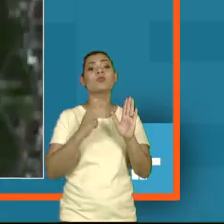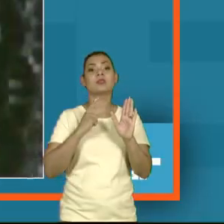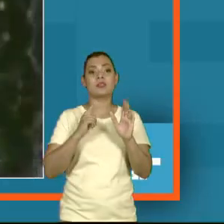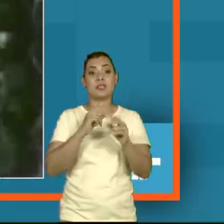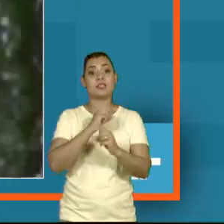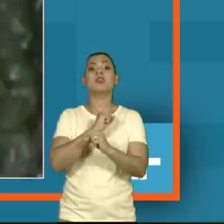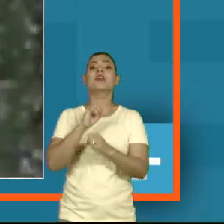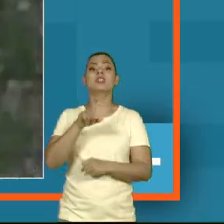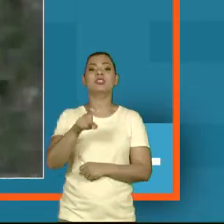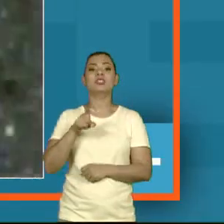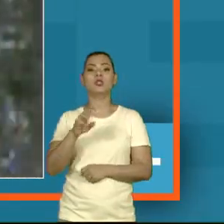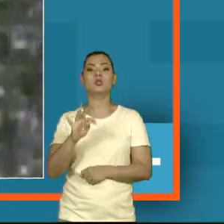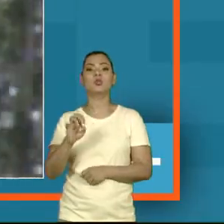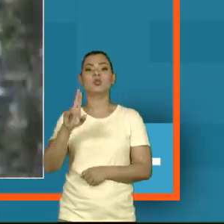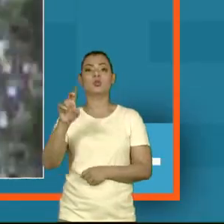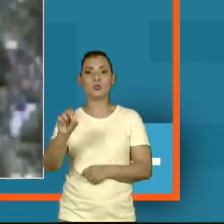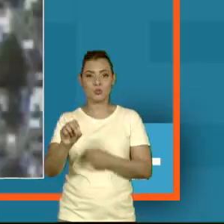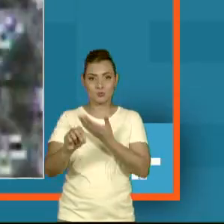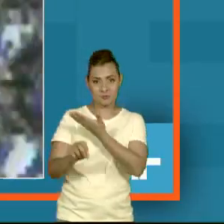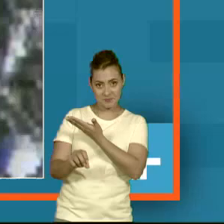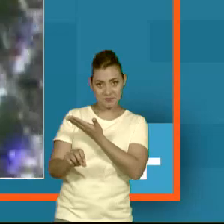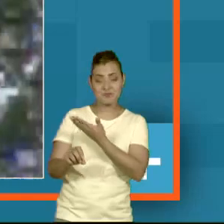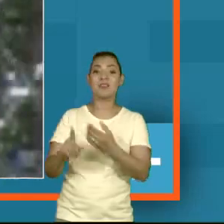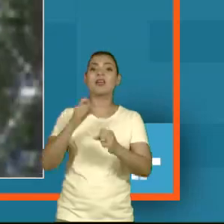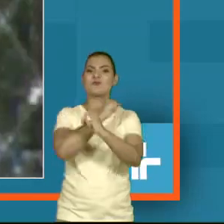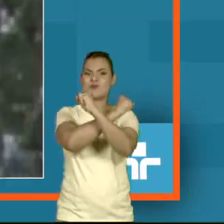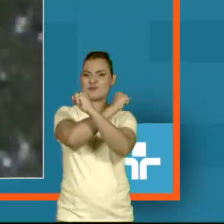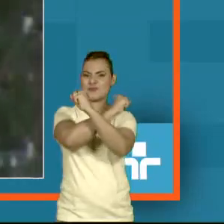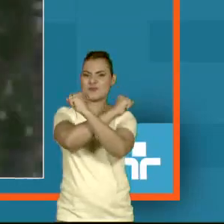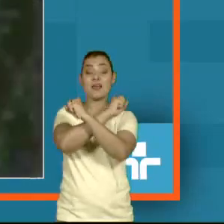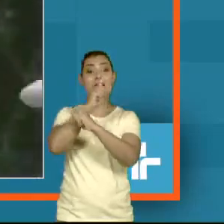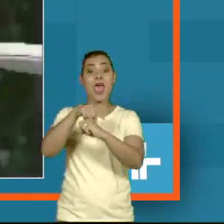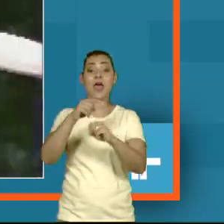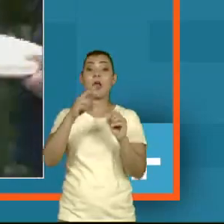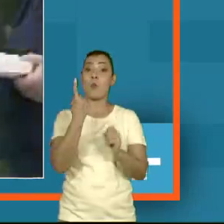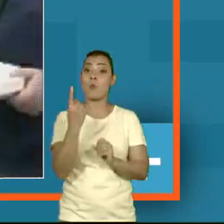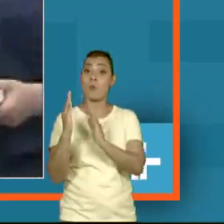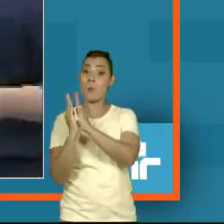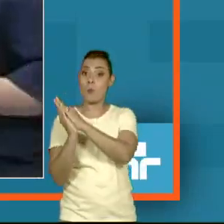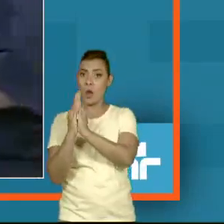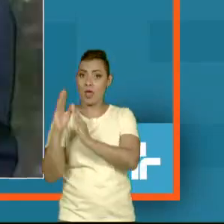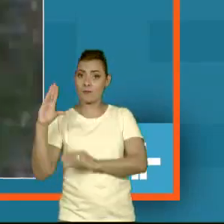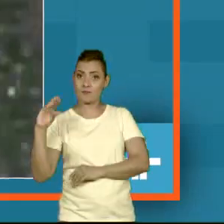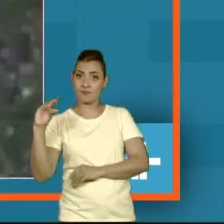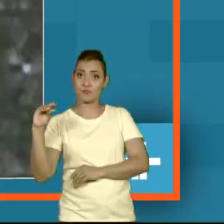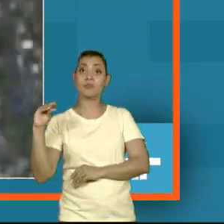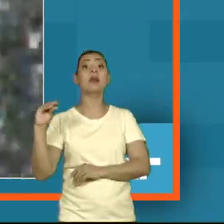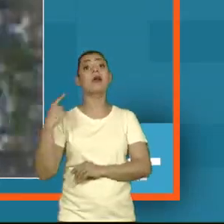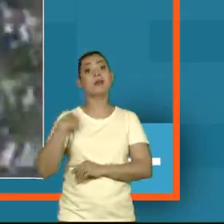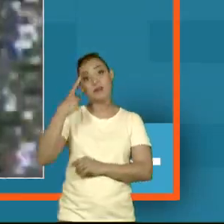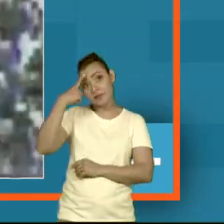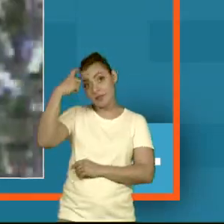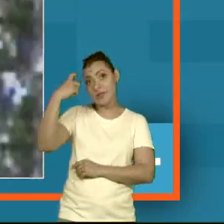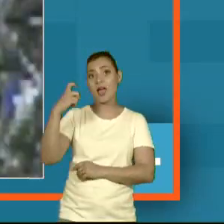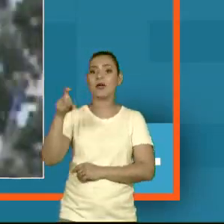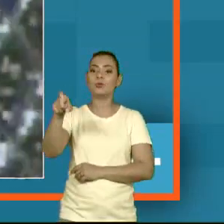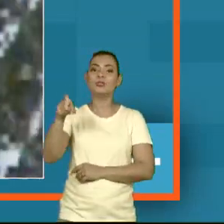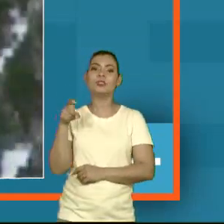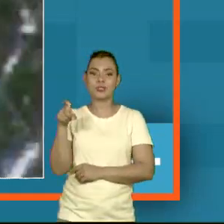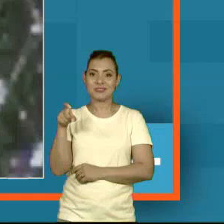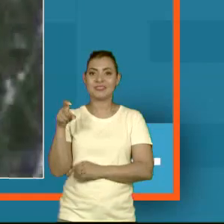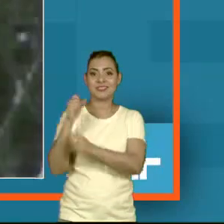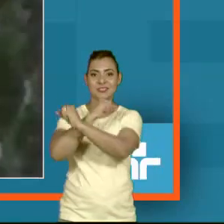X-Tudo, e era um programa com humanos, mas teria um boneco e eu fui chamado para criar esse boneco, que era uma letra X